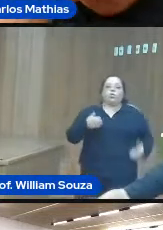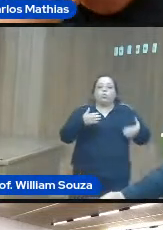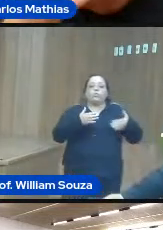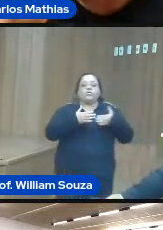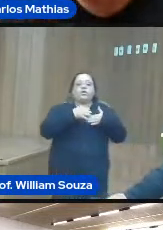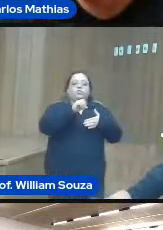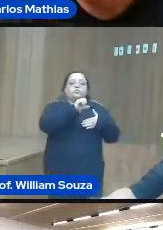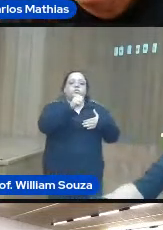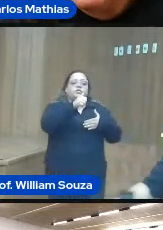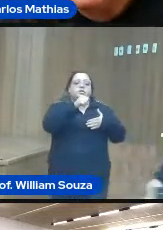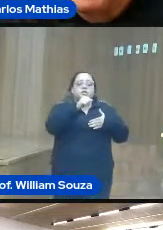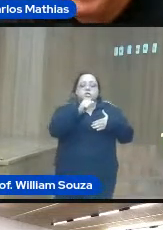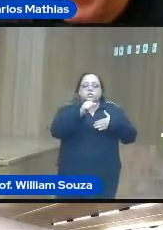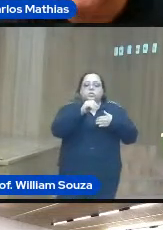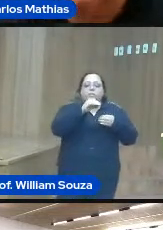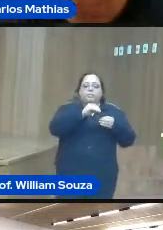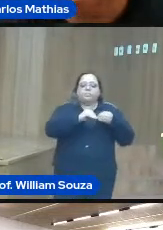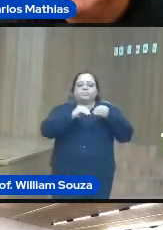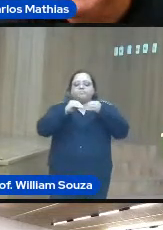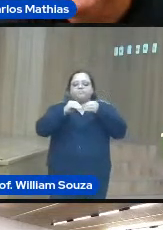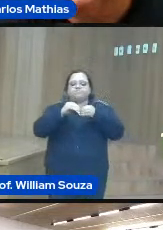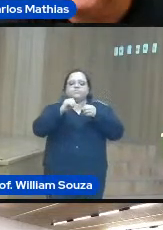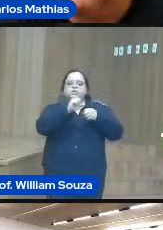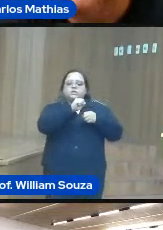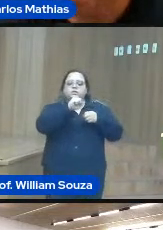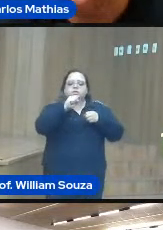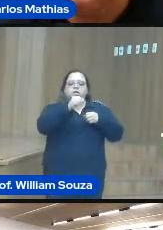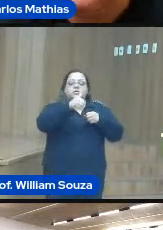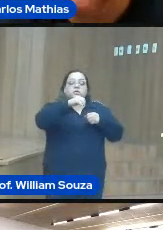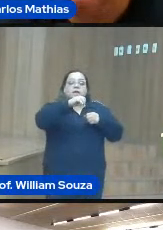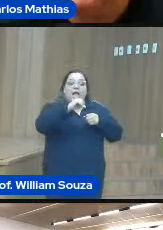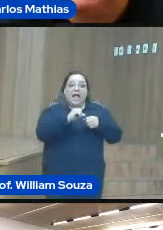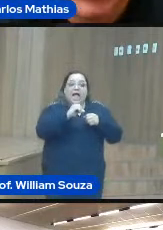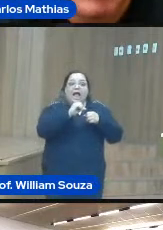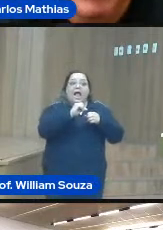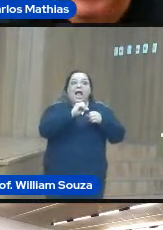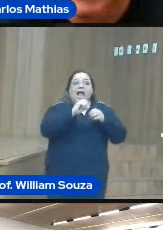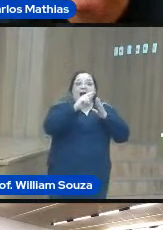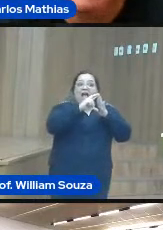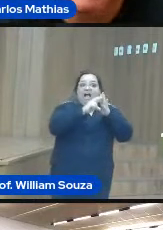século XIX é que a regra dos sinais ela foi plenamente